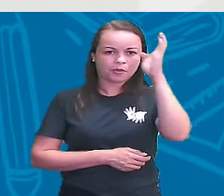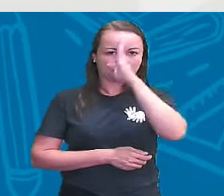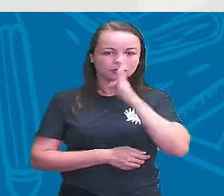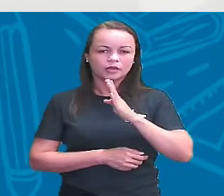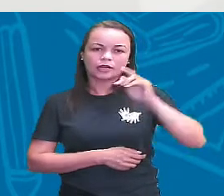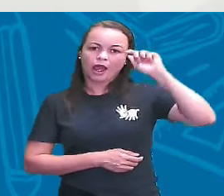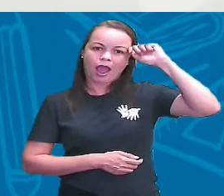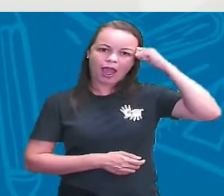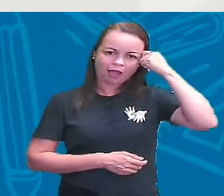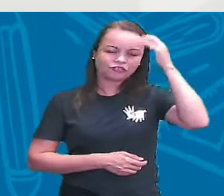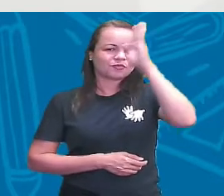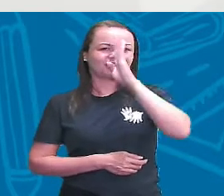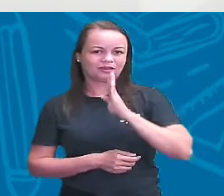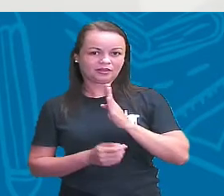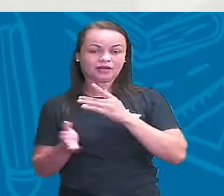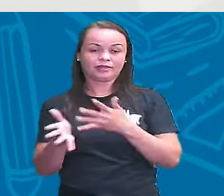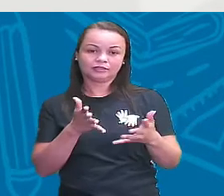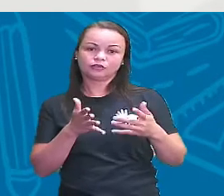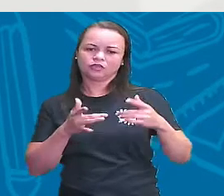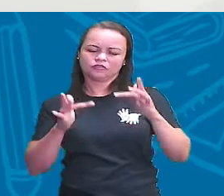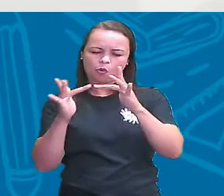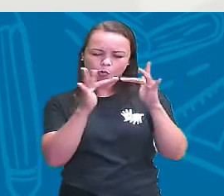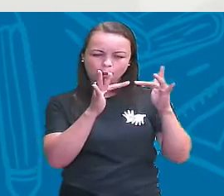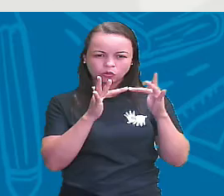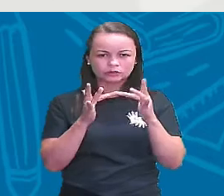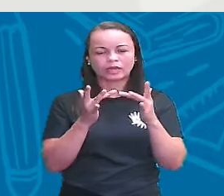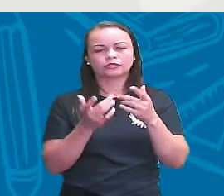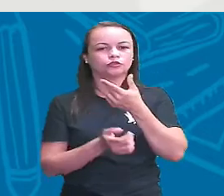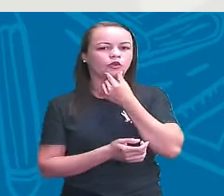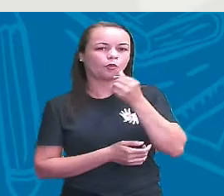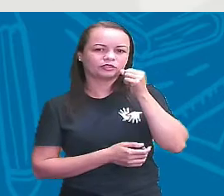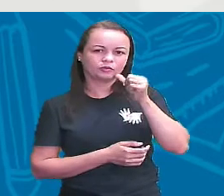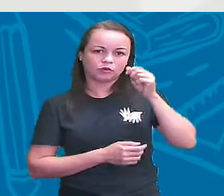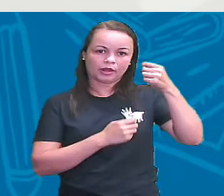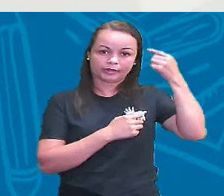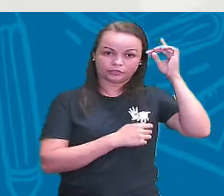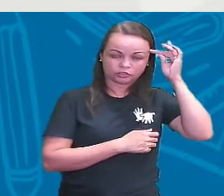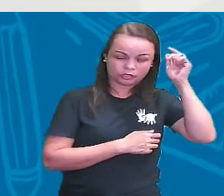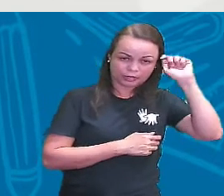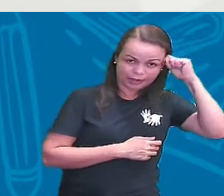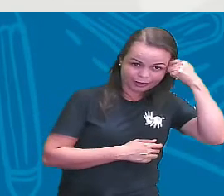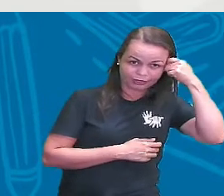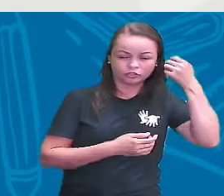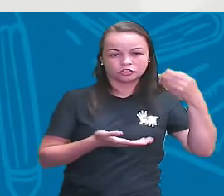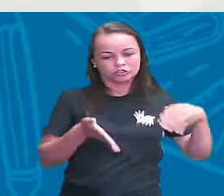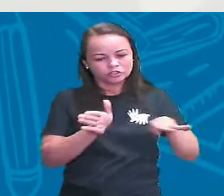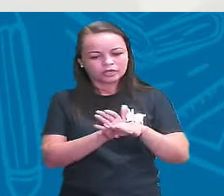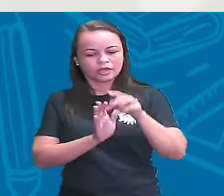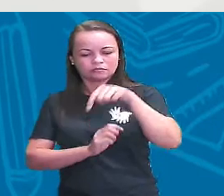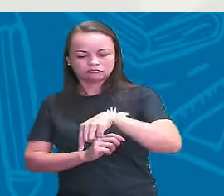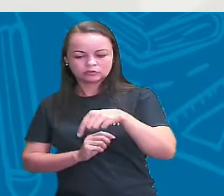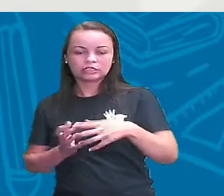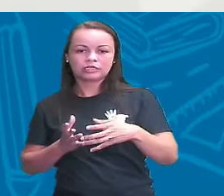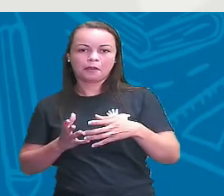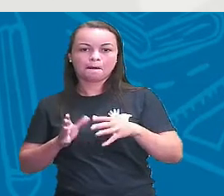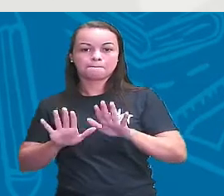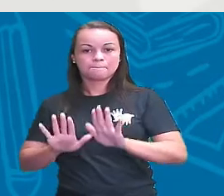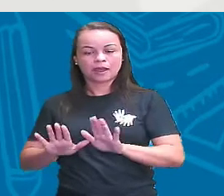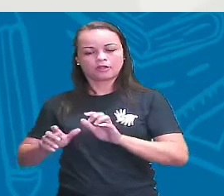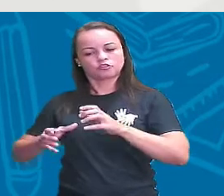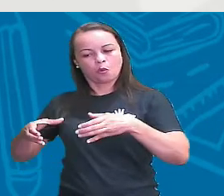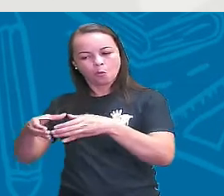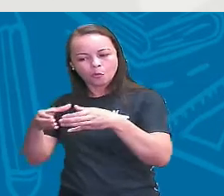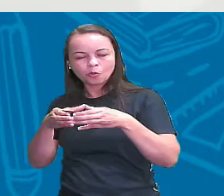exatamente desse contato entre os negros africanos e negras africanas que chegam até aqui, mas esse contato com os povos originários